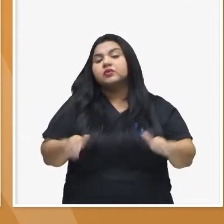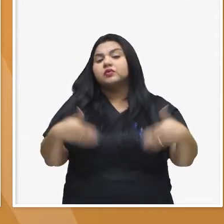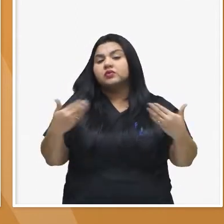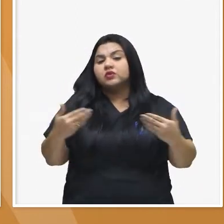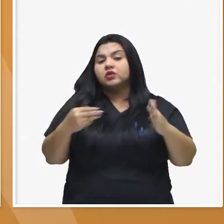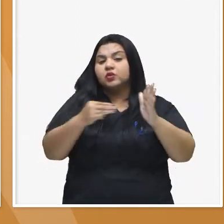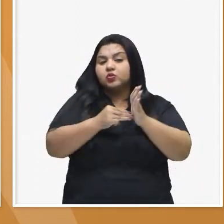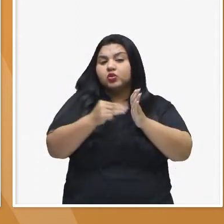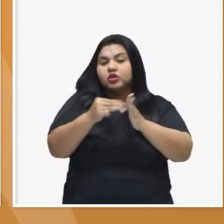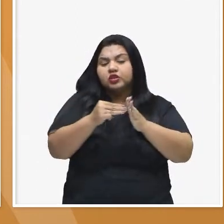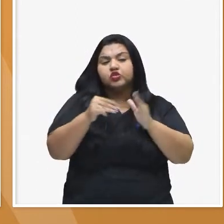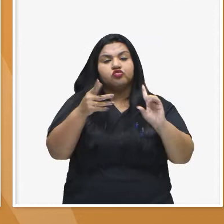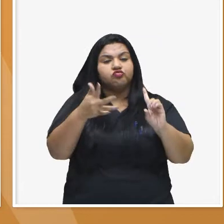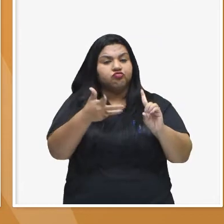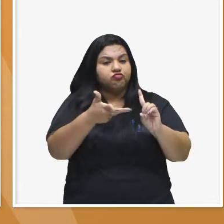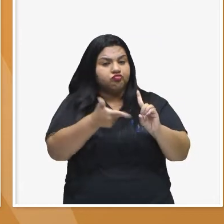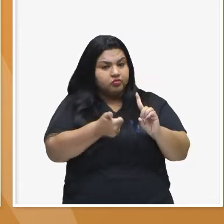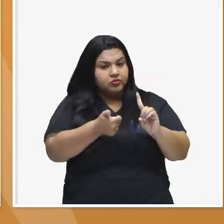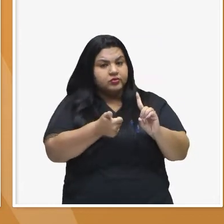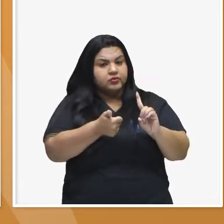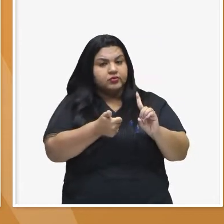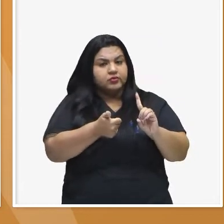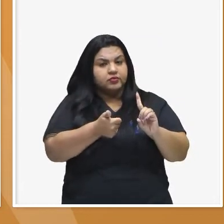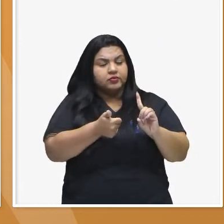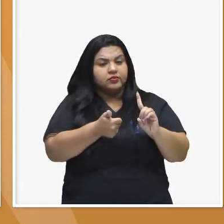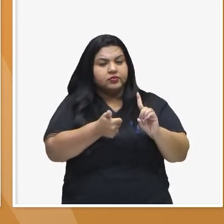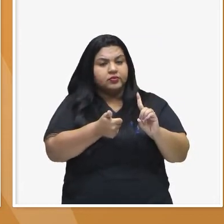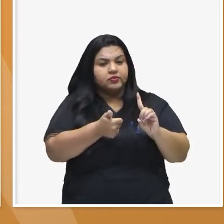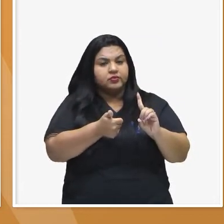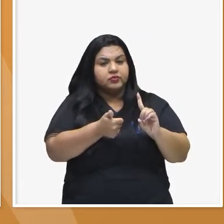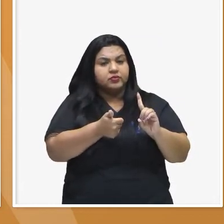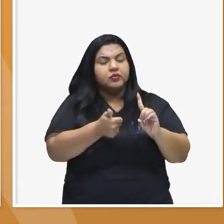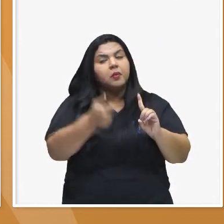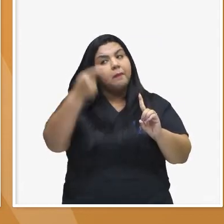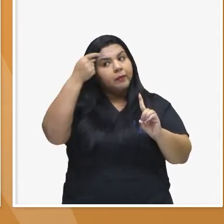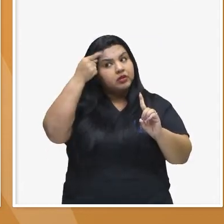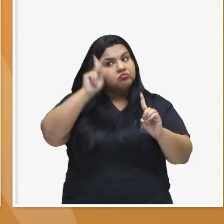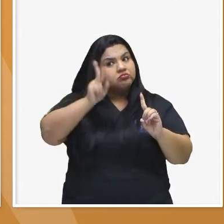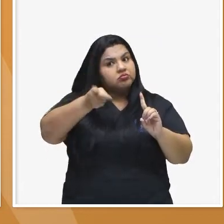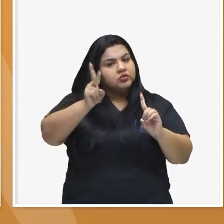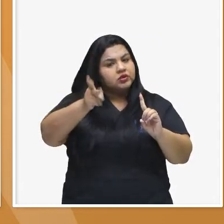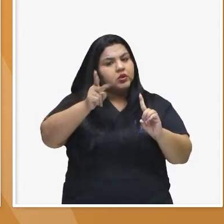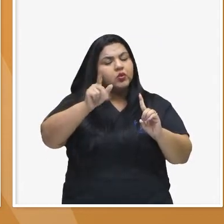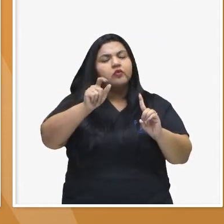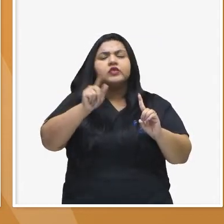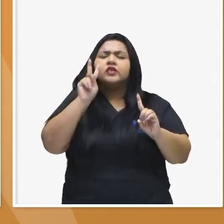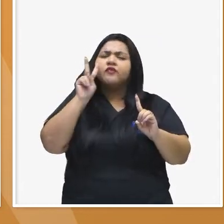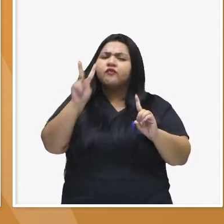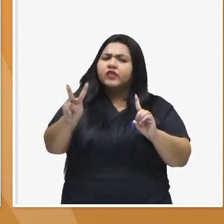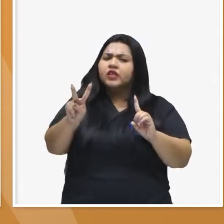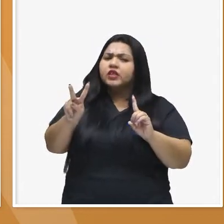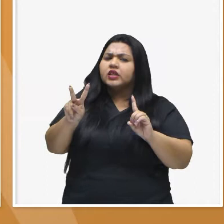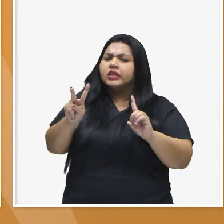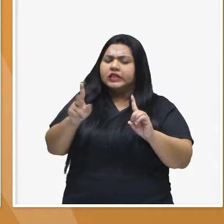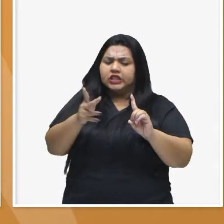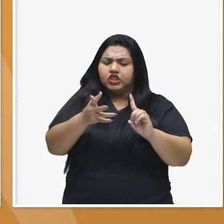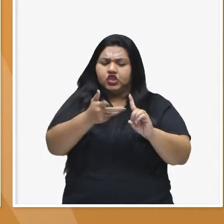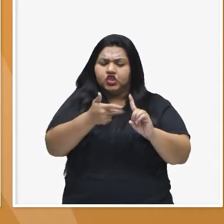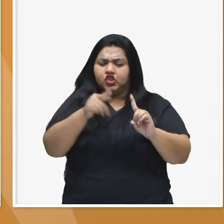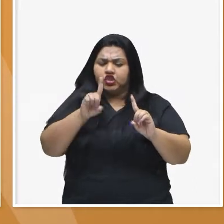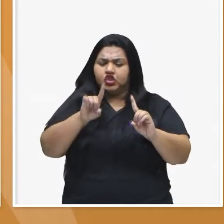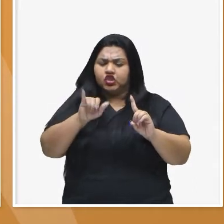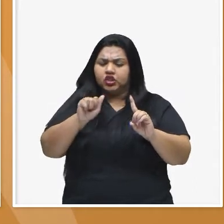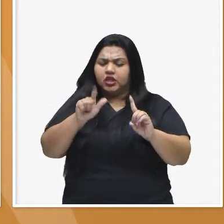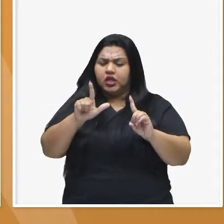método dialético, né, fixem bem isso. Quando você ouvir falar nessa questão de dialética, de